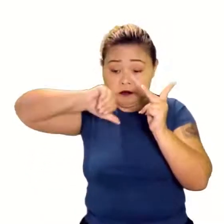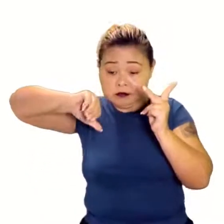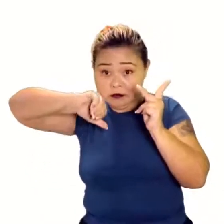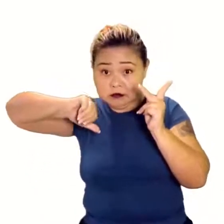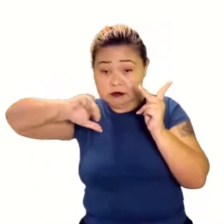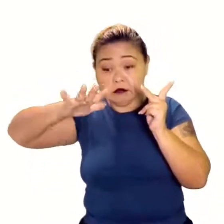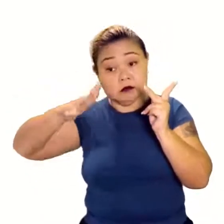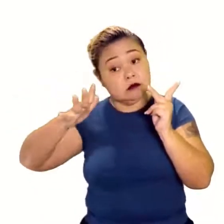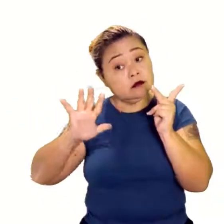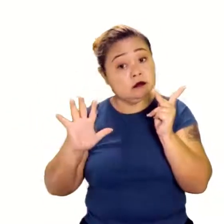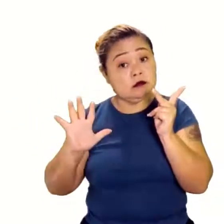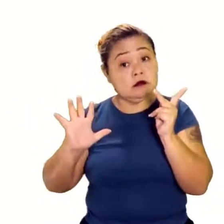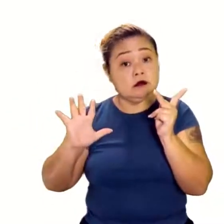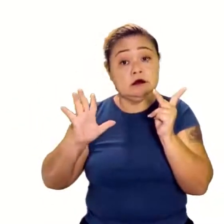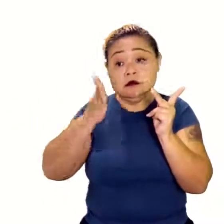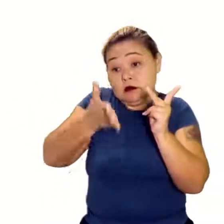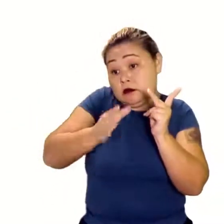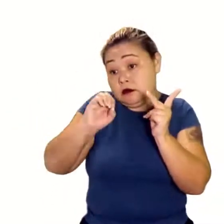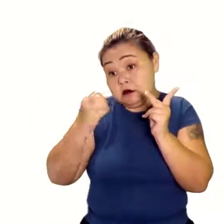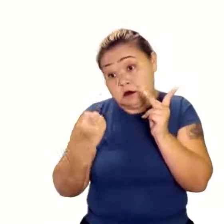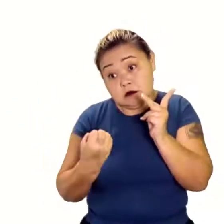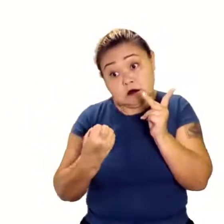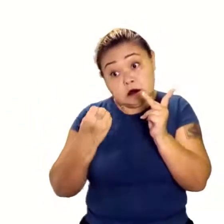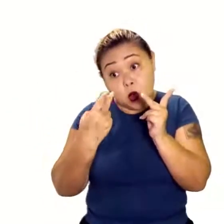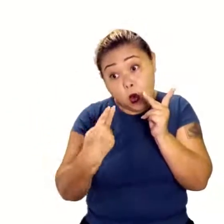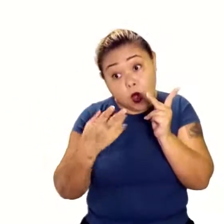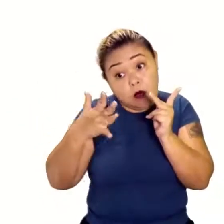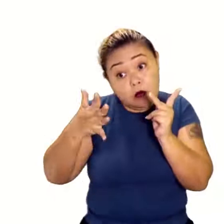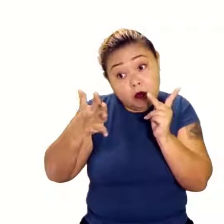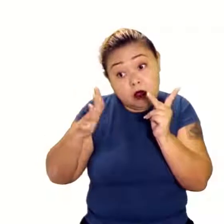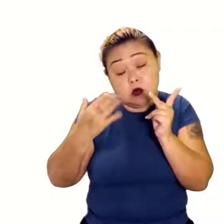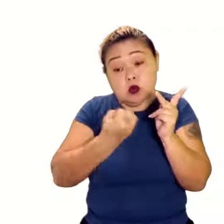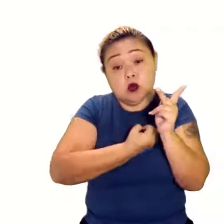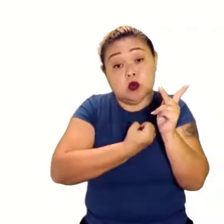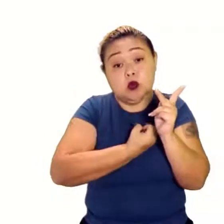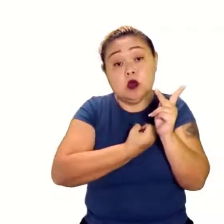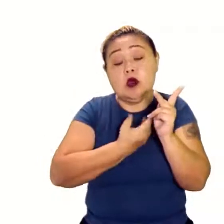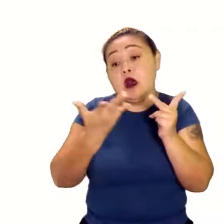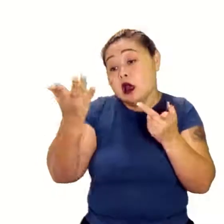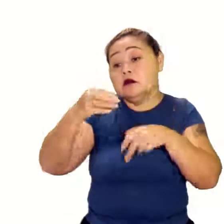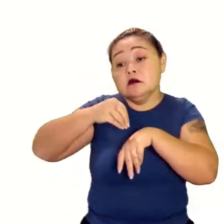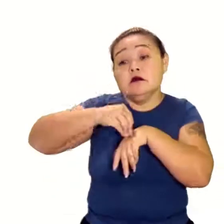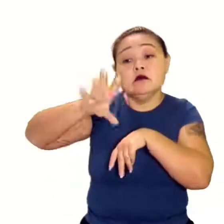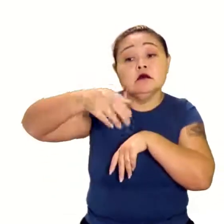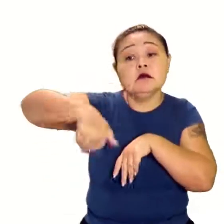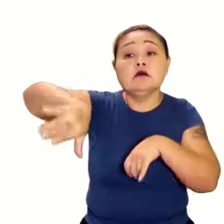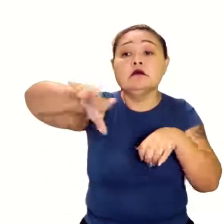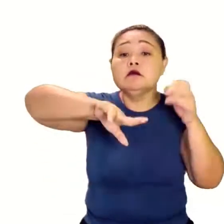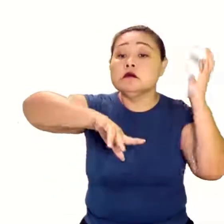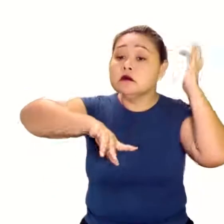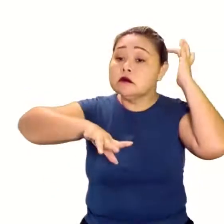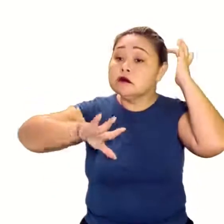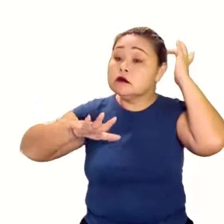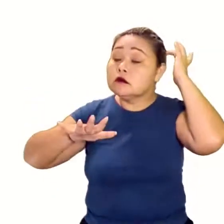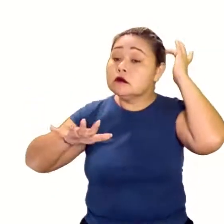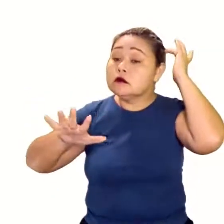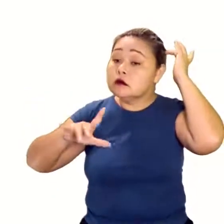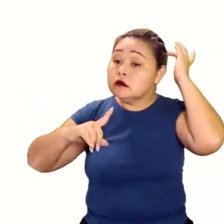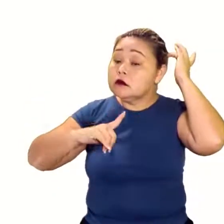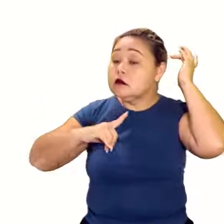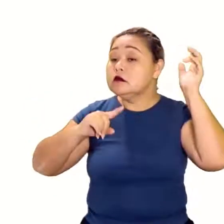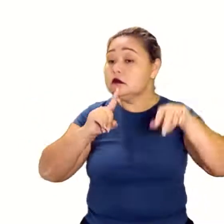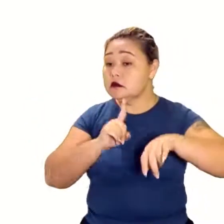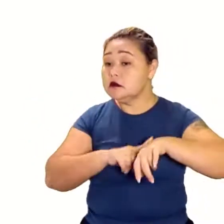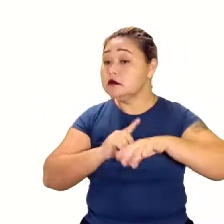é? E aí podem ser exatas ou aproximadas. E aí eu deixo uma dica para vocês. Quando tiver um tempinho